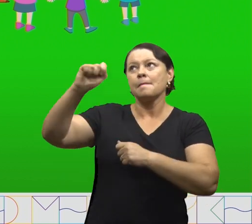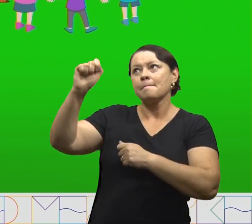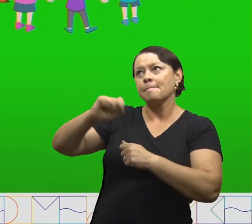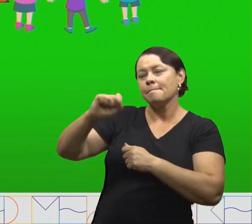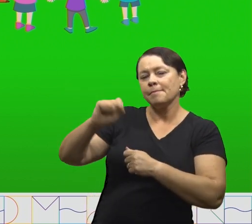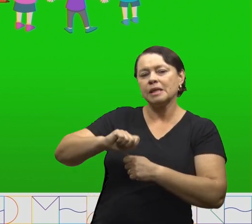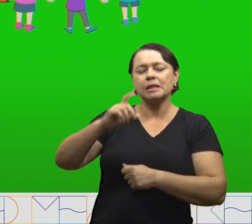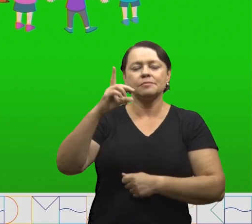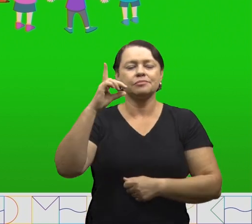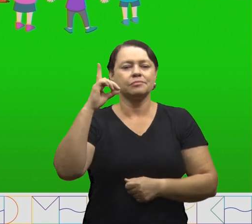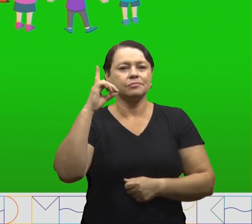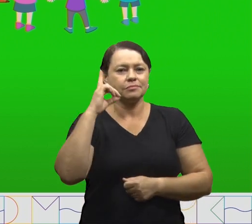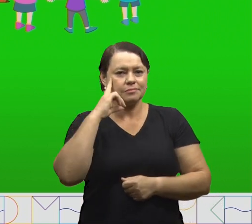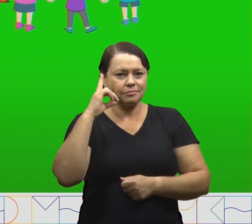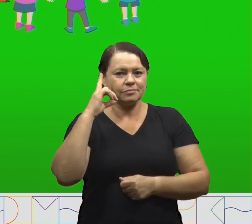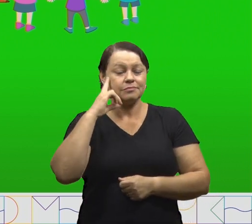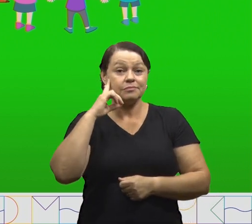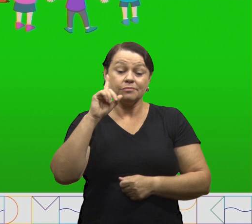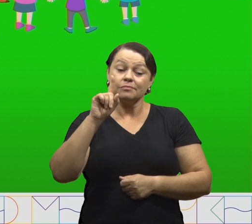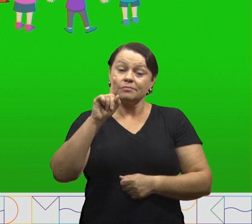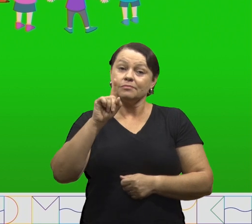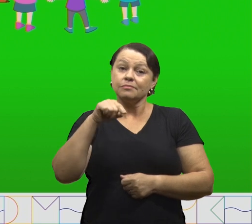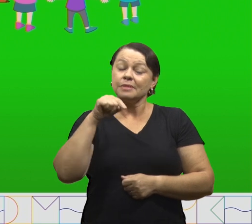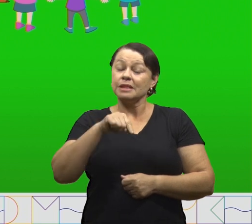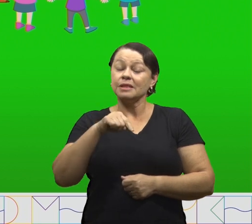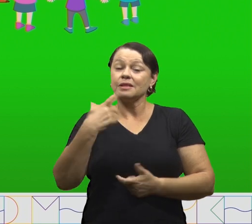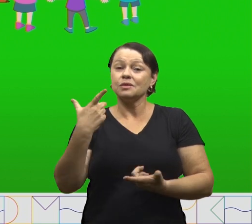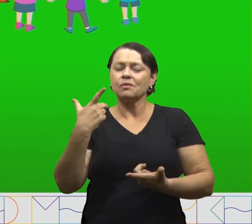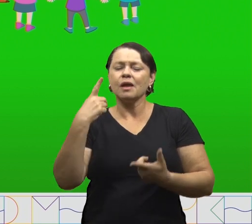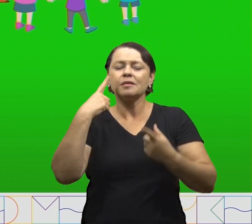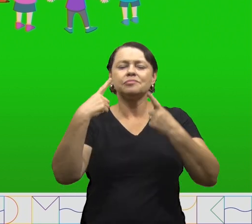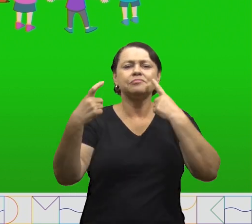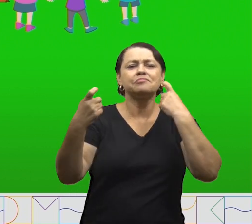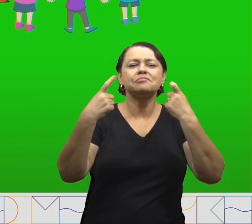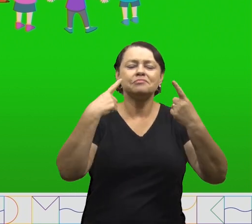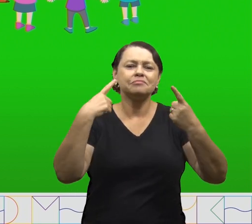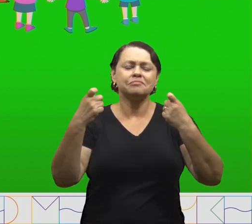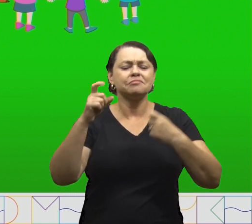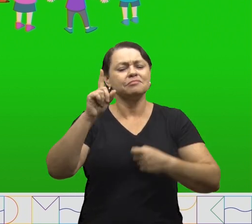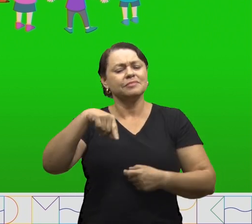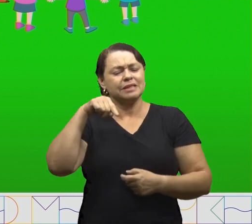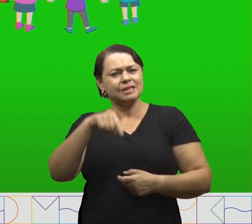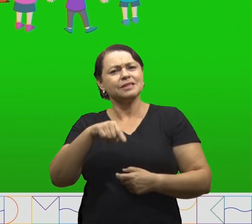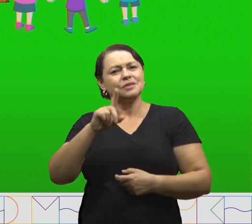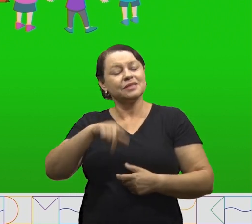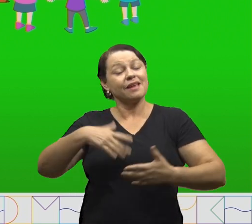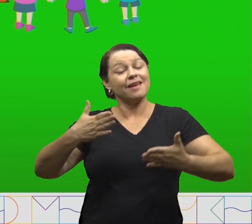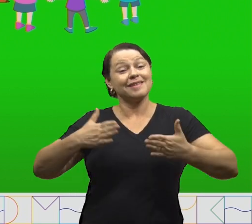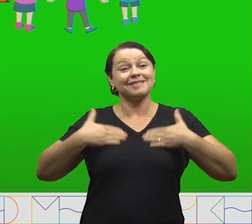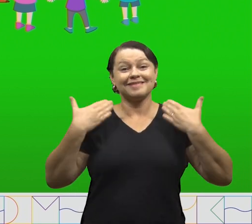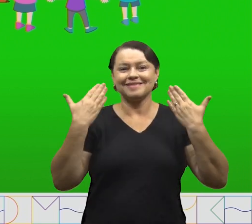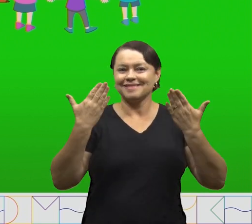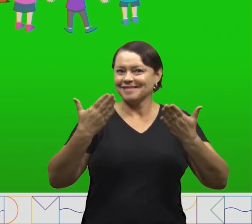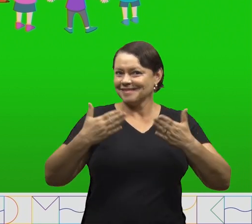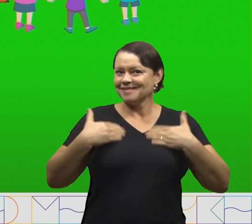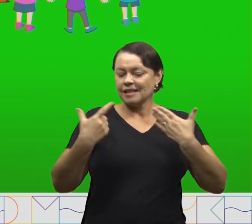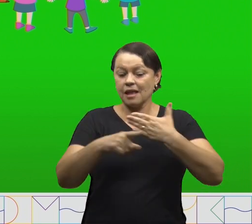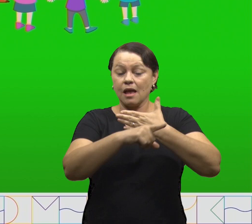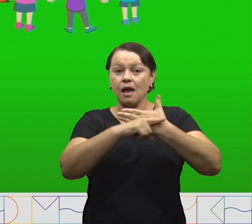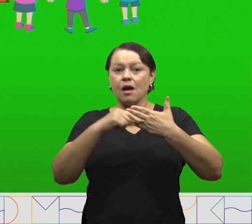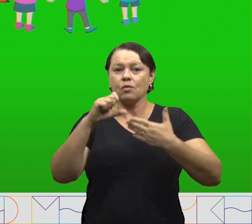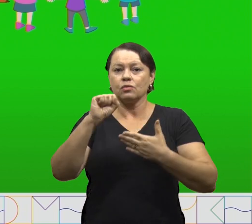soltar pipa todo dia. Isso é o que interessa. Isso sim é